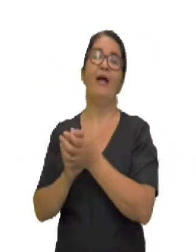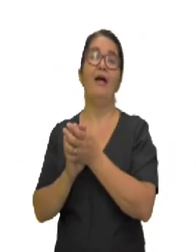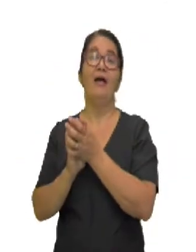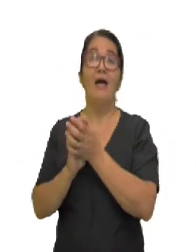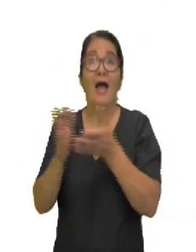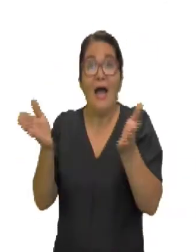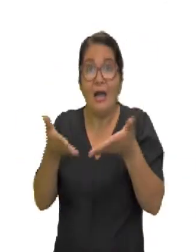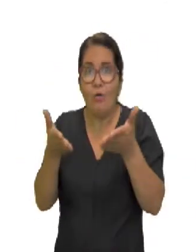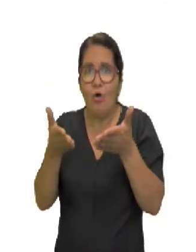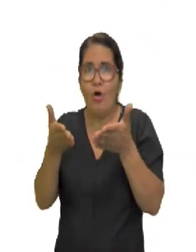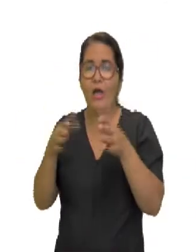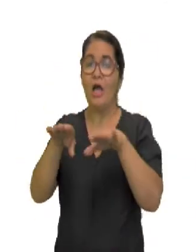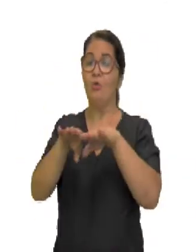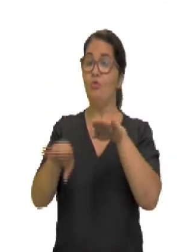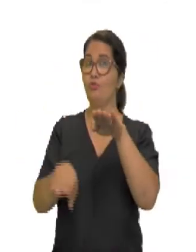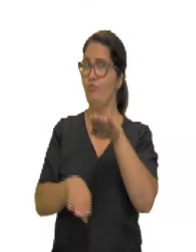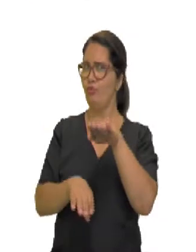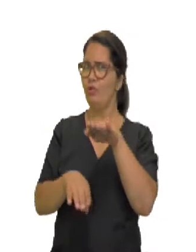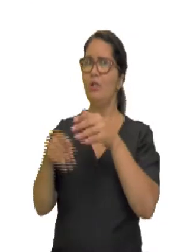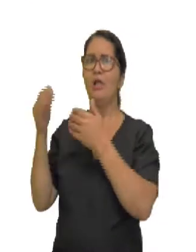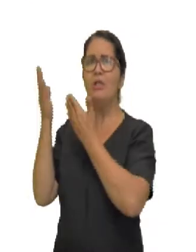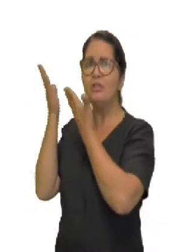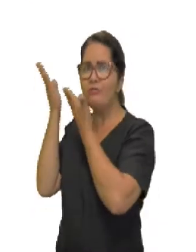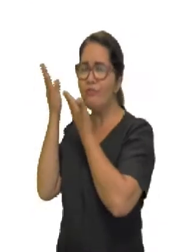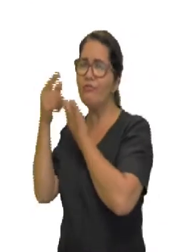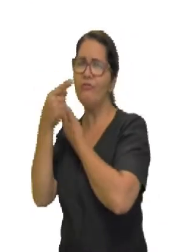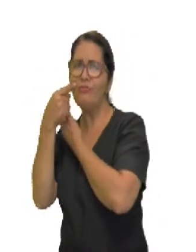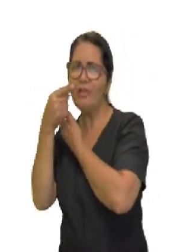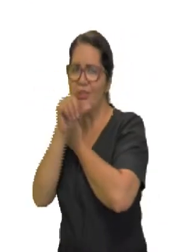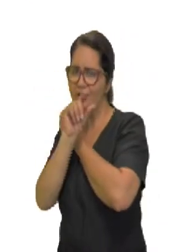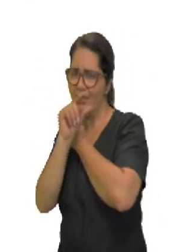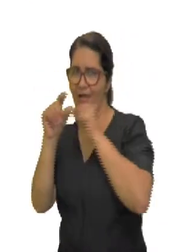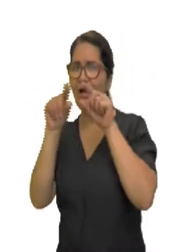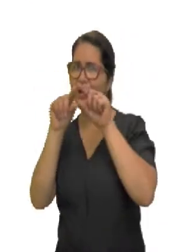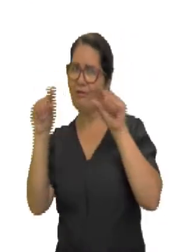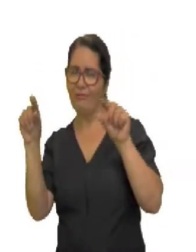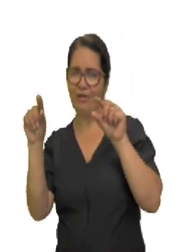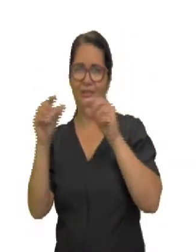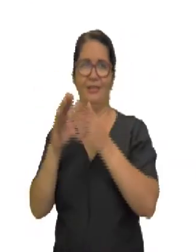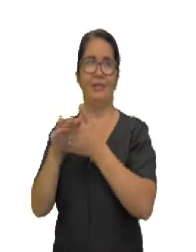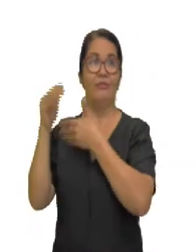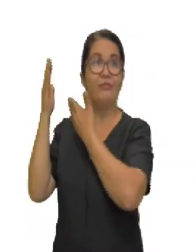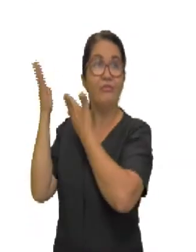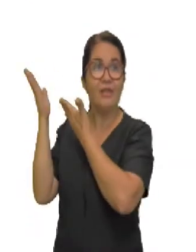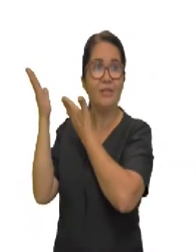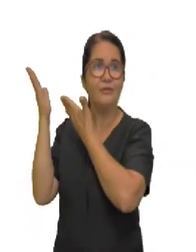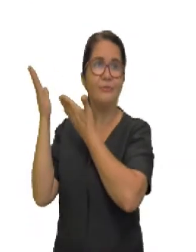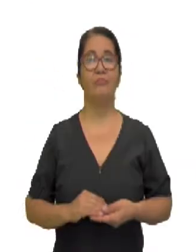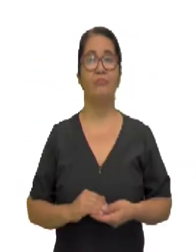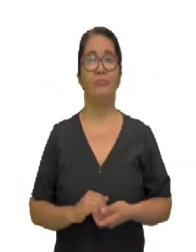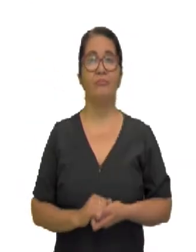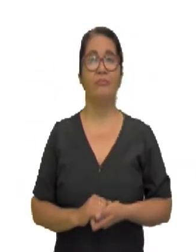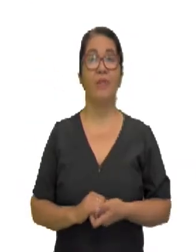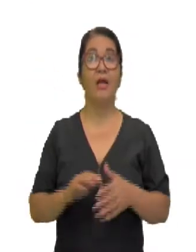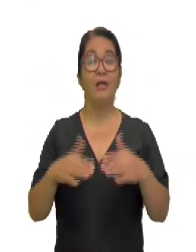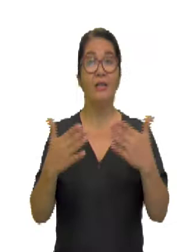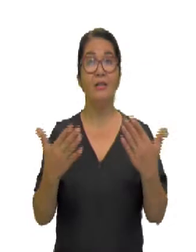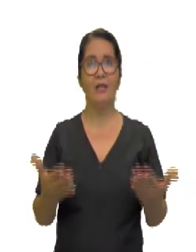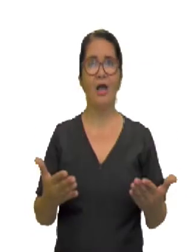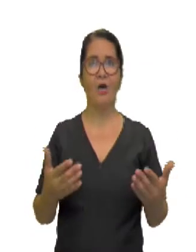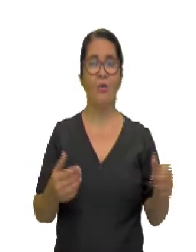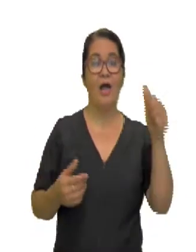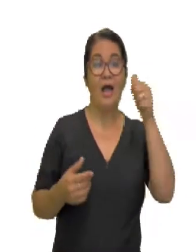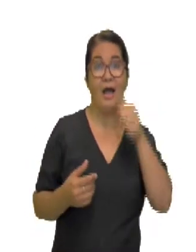palavrinha menos, ó. Fica claro no texto, não é mesmo? Que João, também tenho aqui a partícula que. Então,